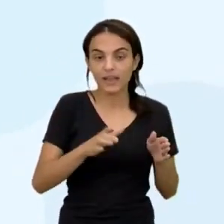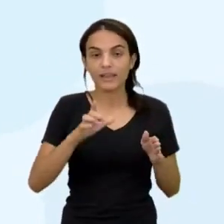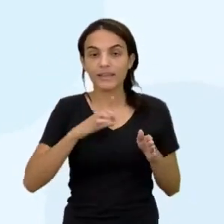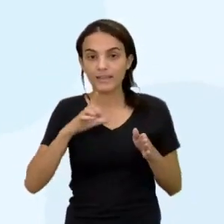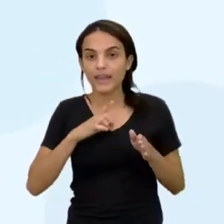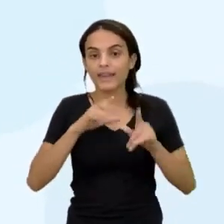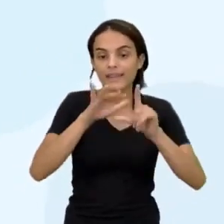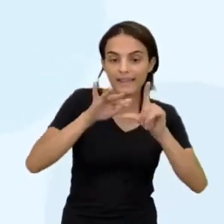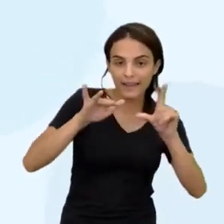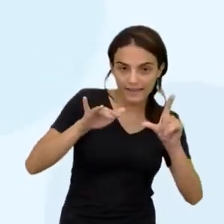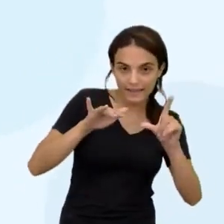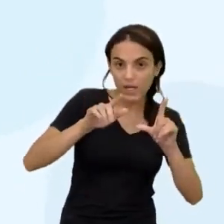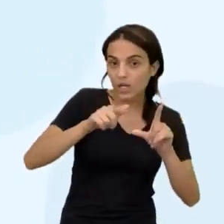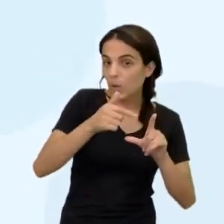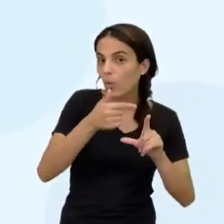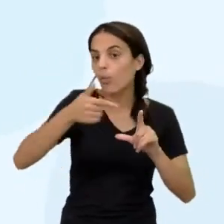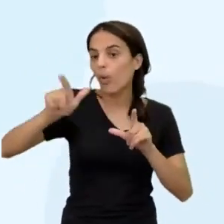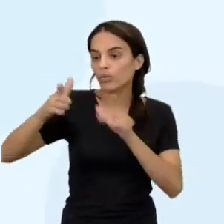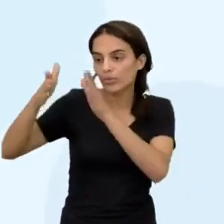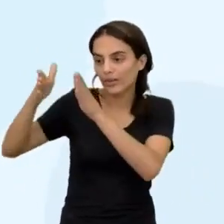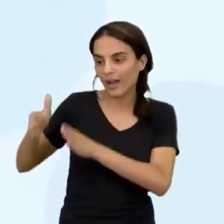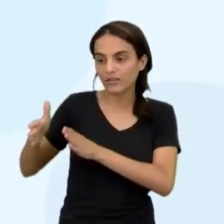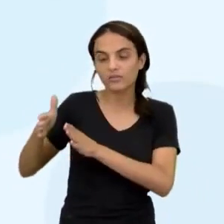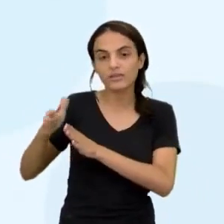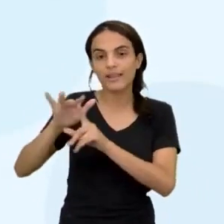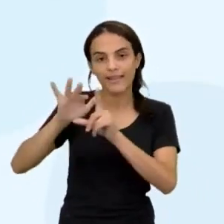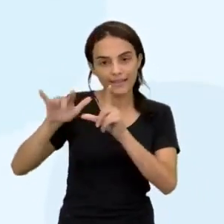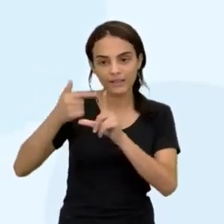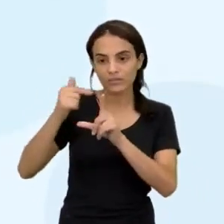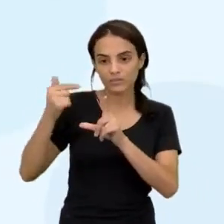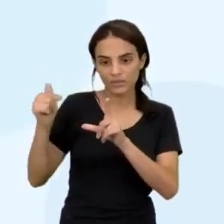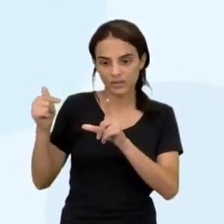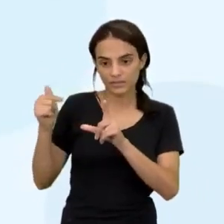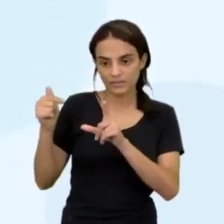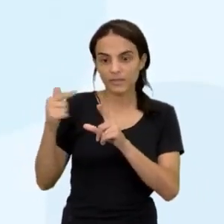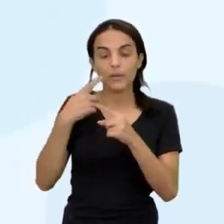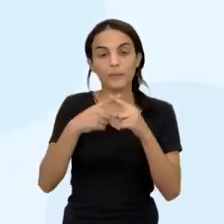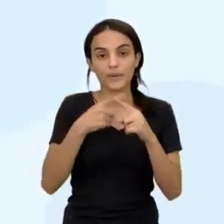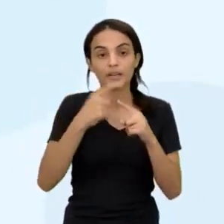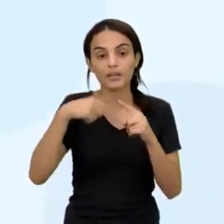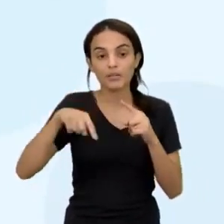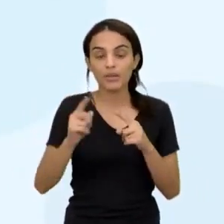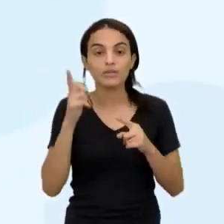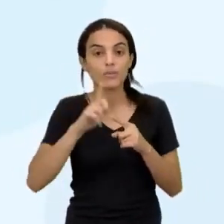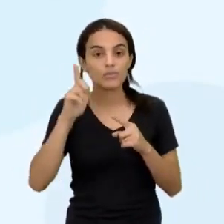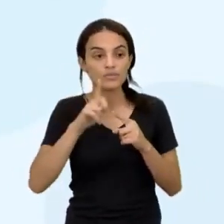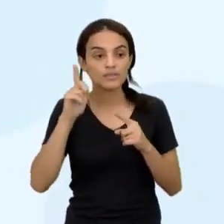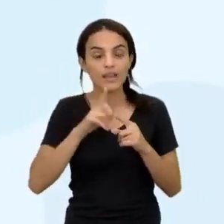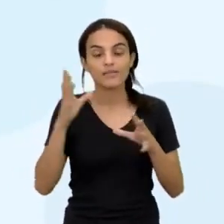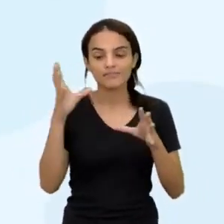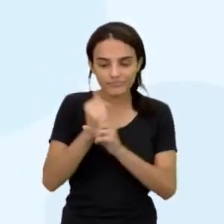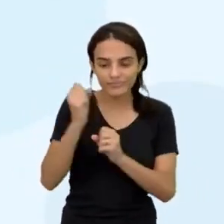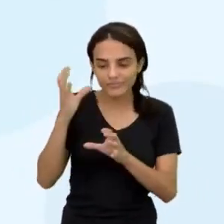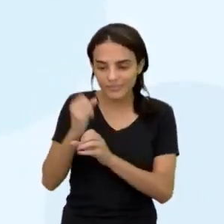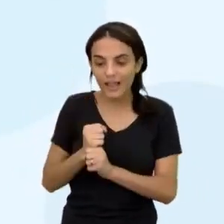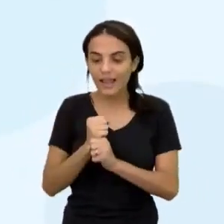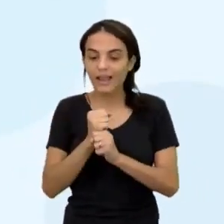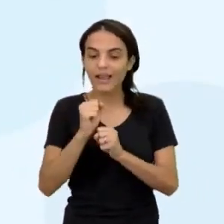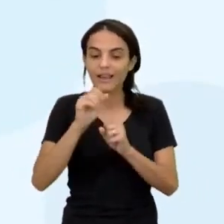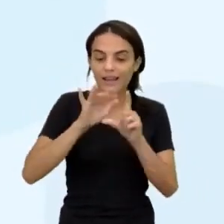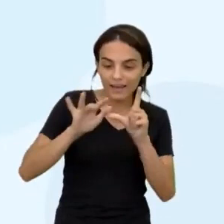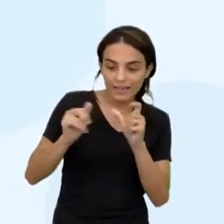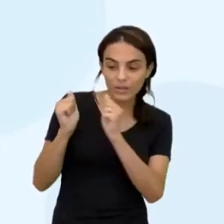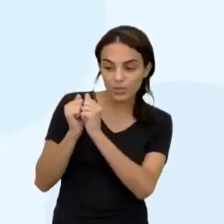letra e o outro lado da igualdade quem não tem letra. Por quê? A gente consegue fazer continhas letras com letras e números